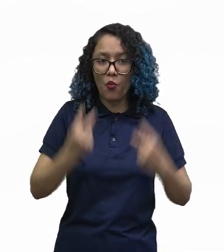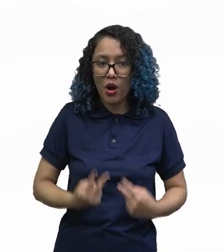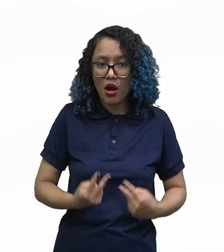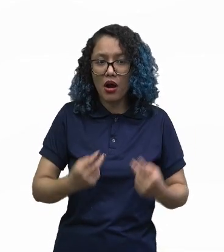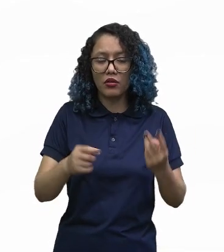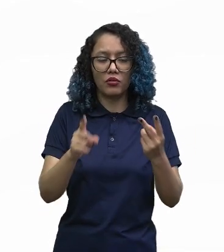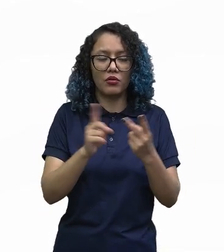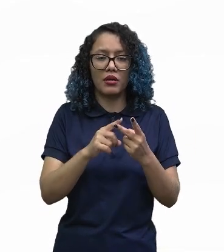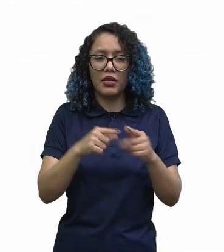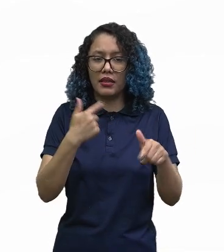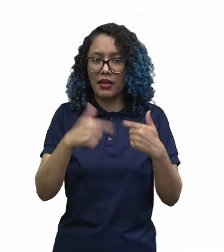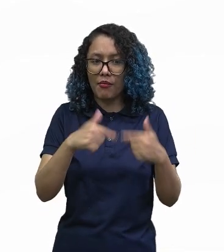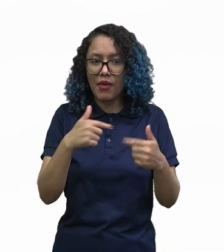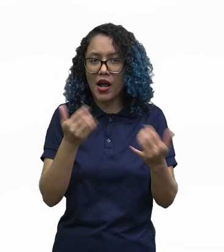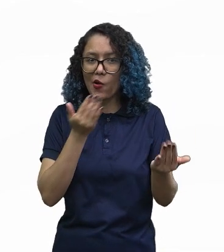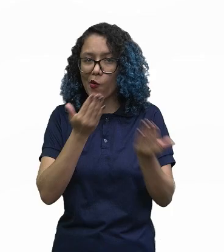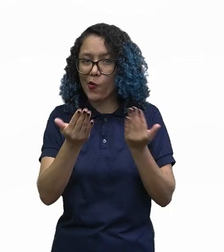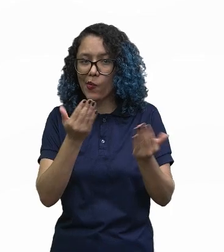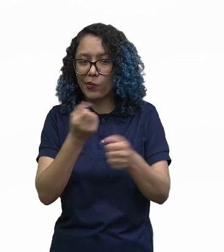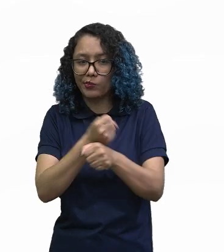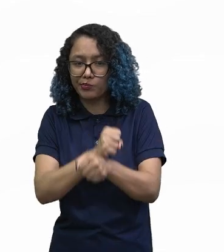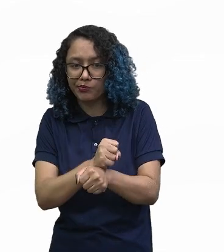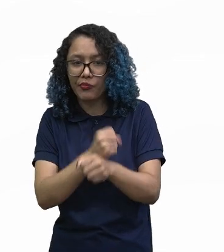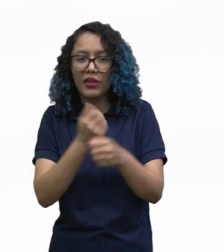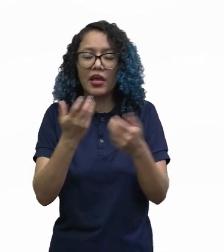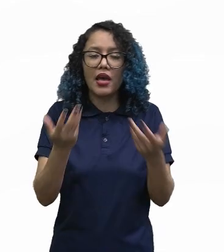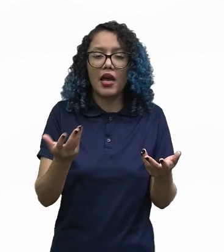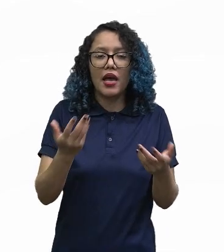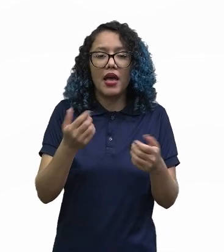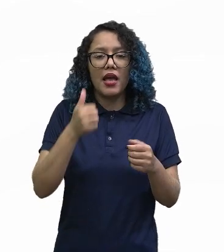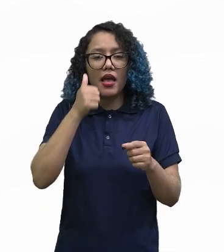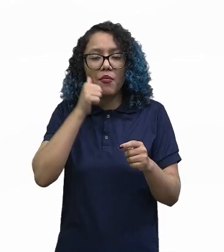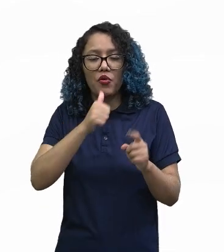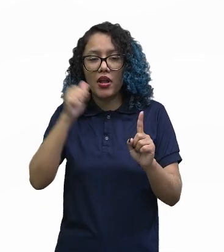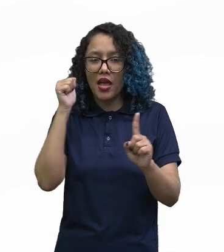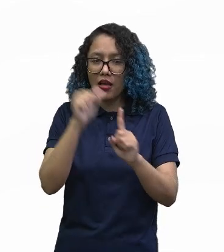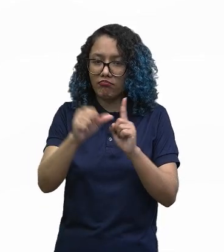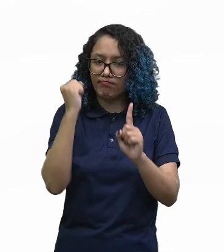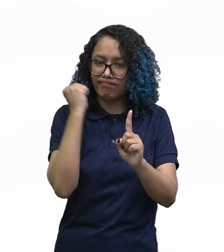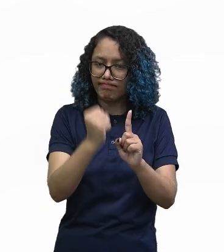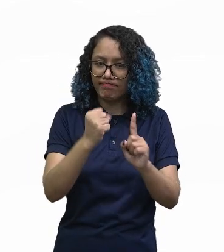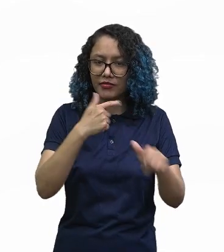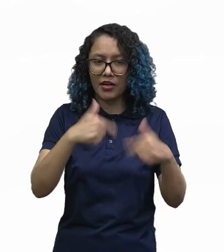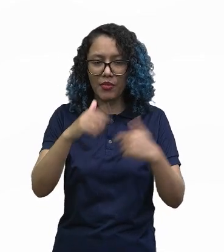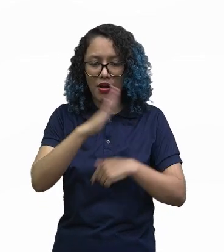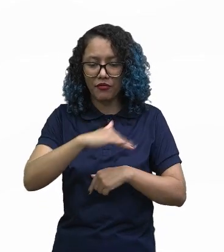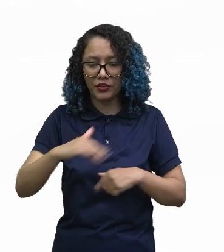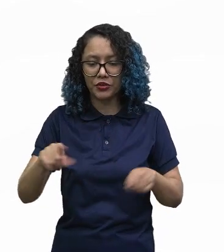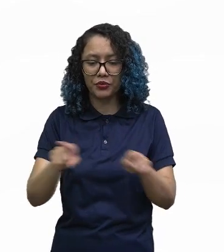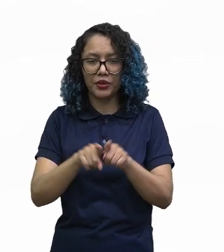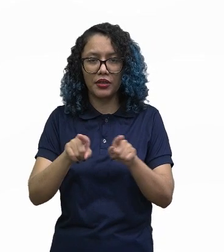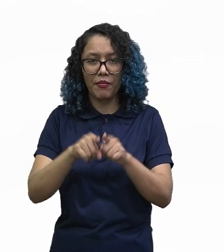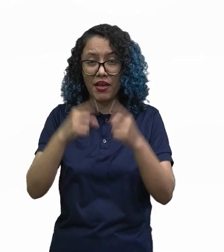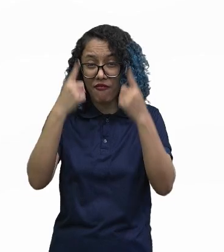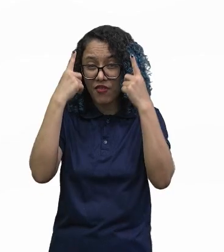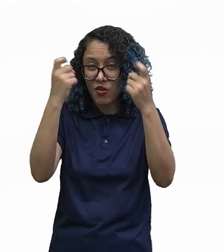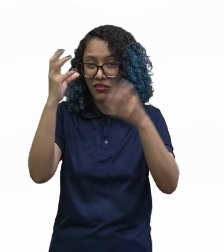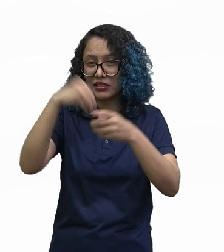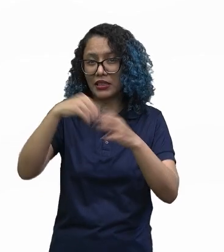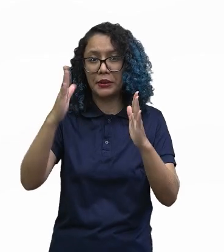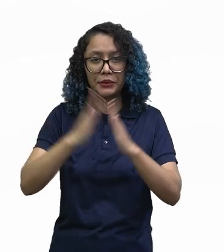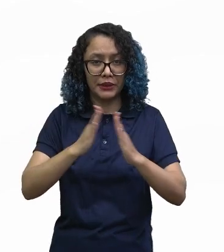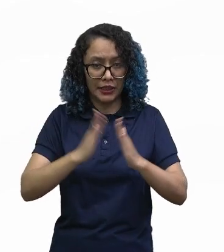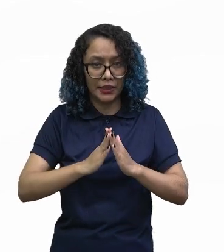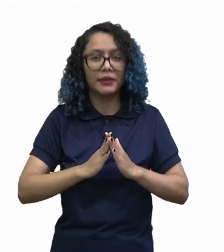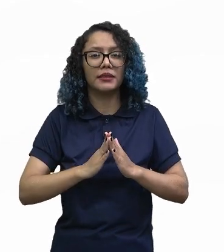trabalho análogo à escravidão, feminicídio, trabalho infantil e a violência doméstica, além,